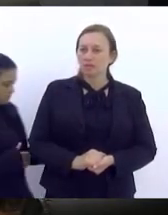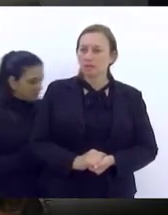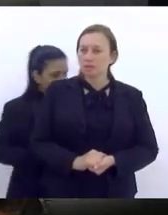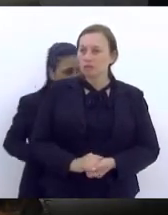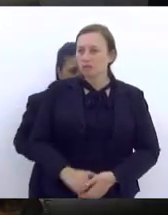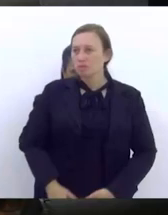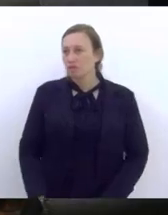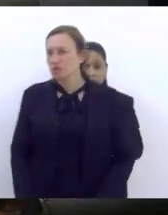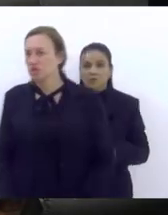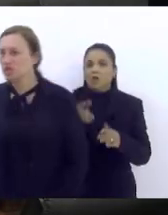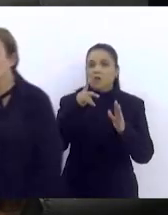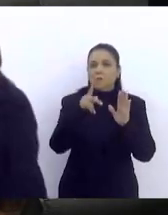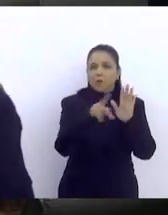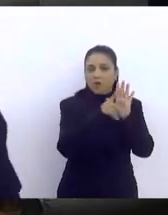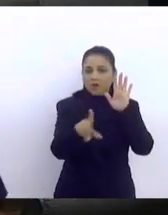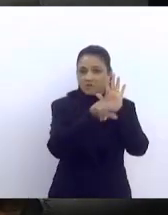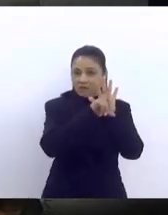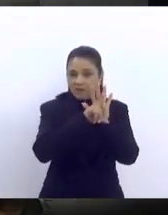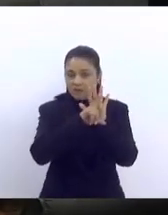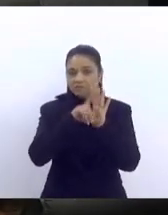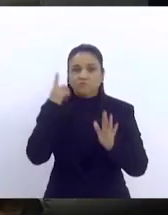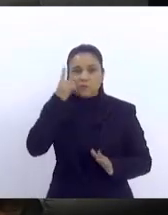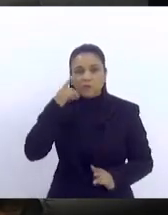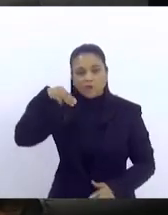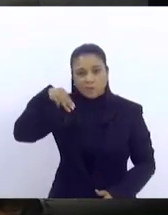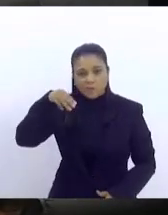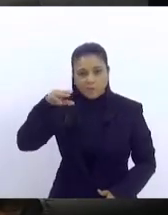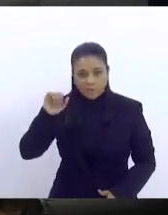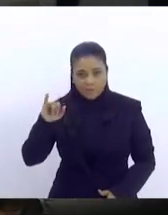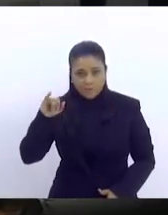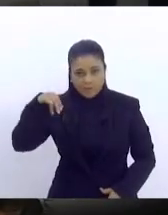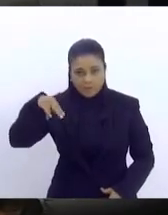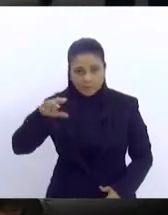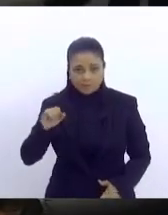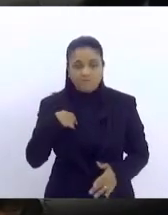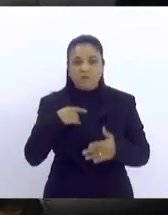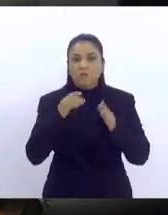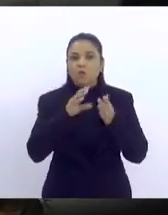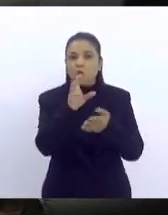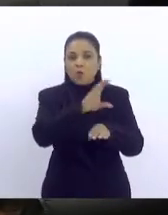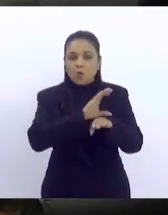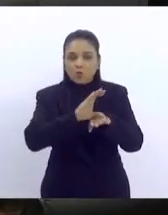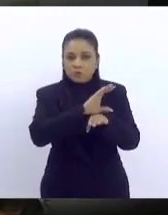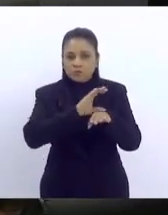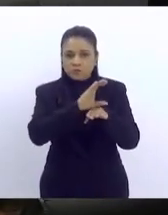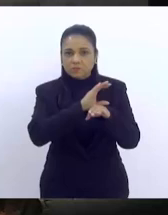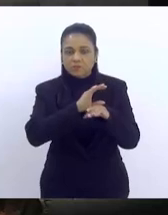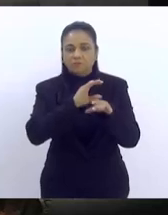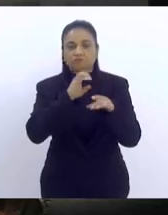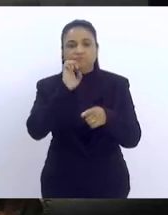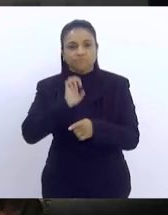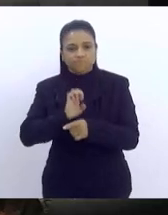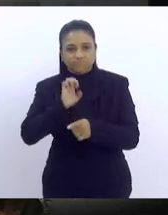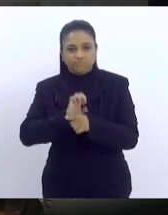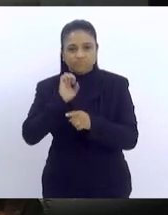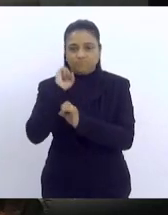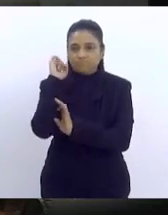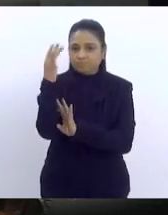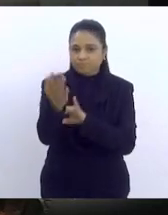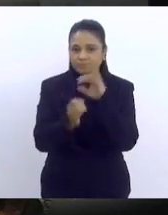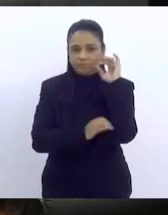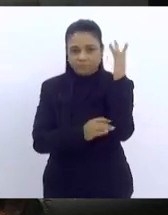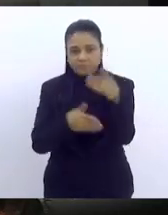deputado Carlos minc que justamente fala do Conselho Estadual de Meio Ambiente e fala das